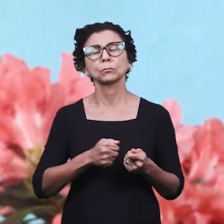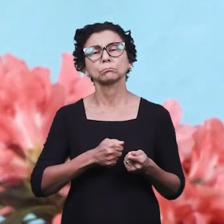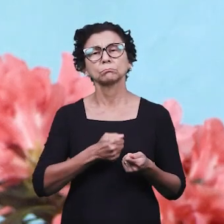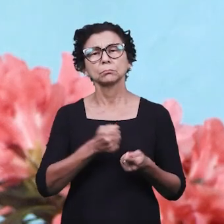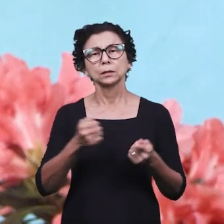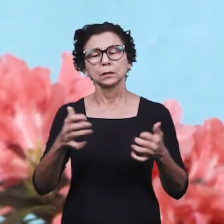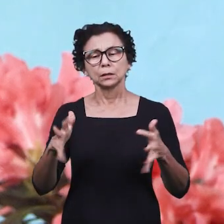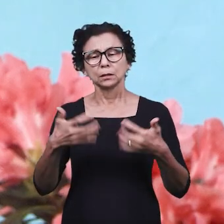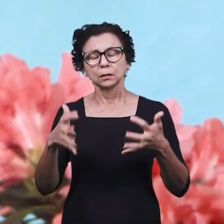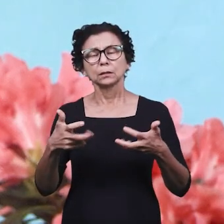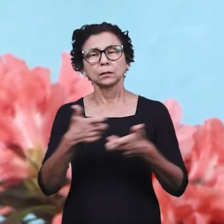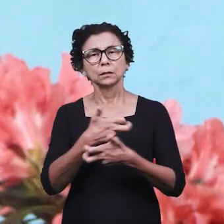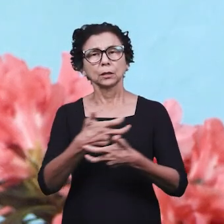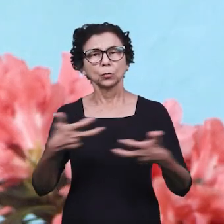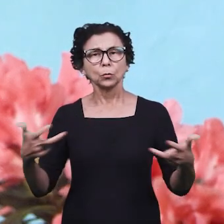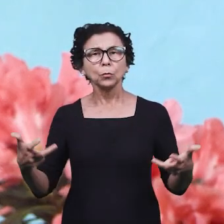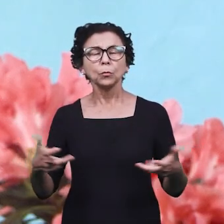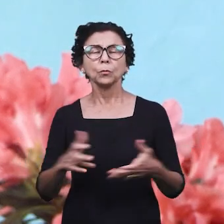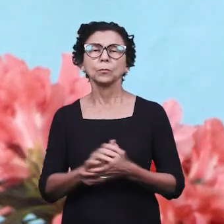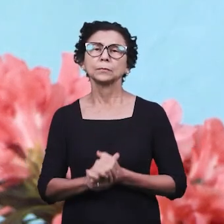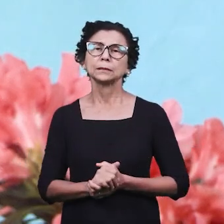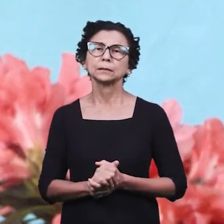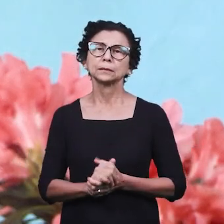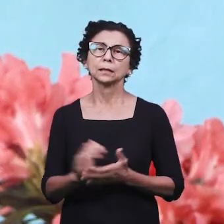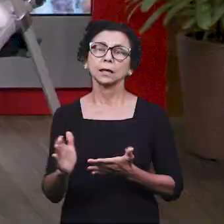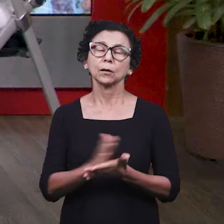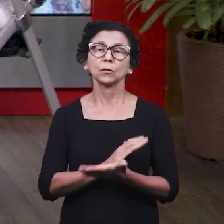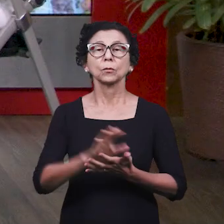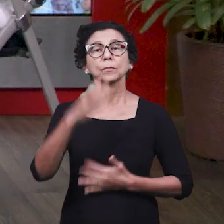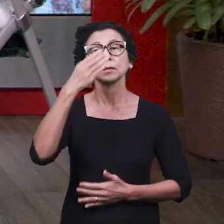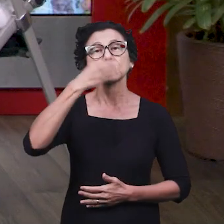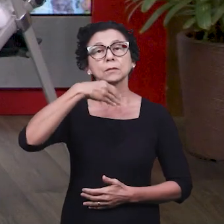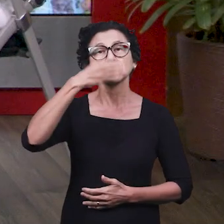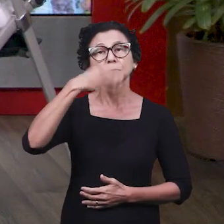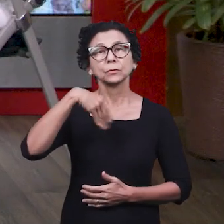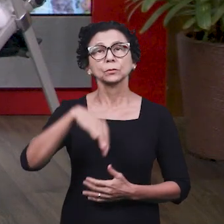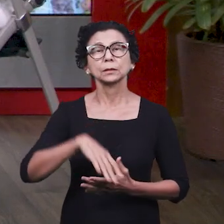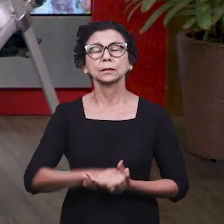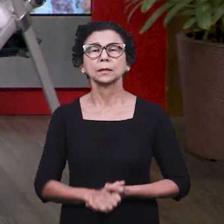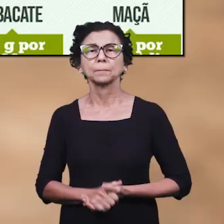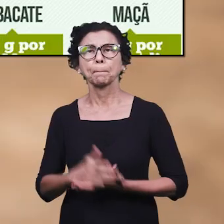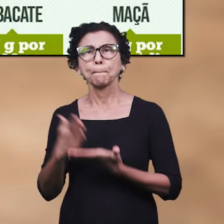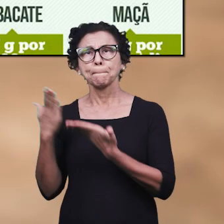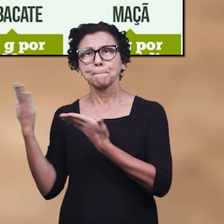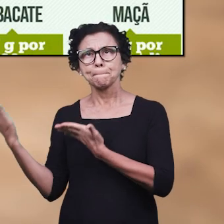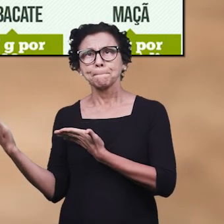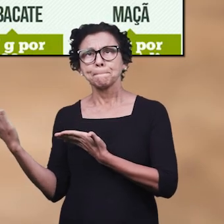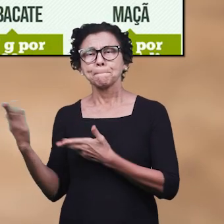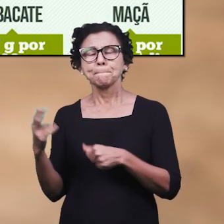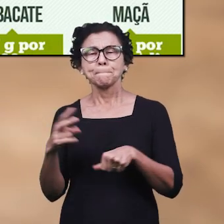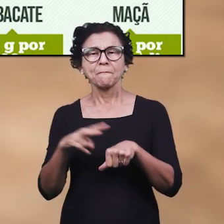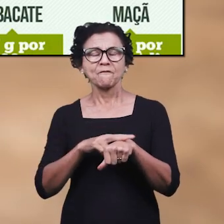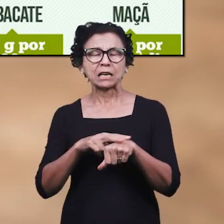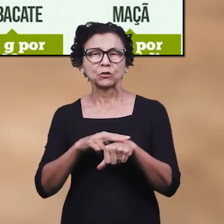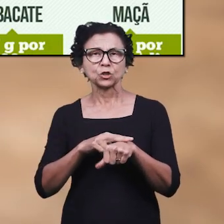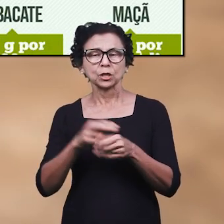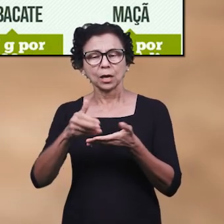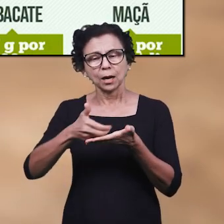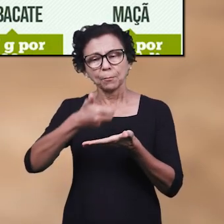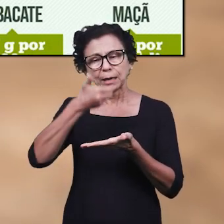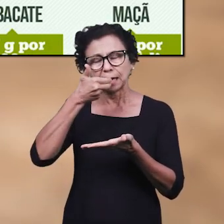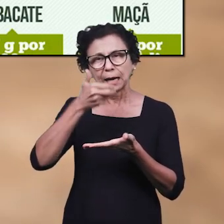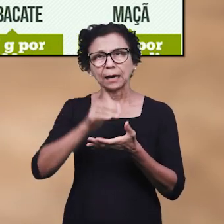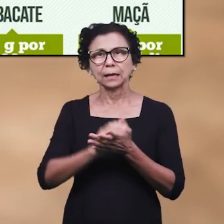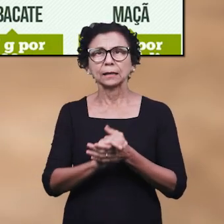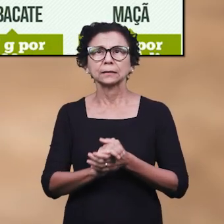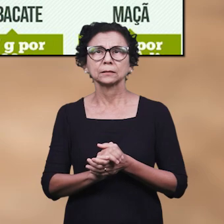verdes escuros, verduras e legumes e algumas frutas, né, como por exemplo abacate, maçã, a pera, né,